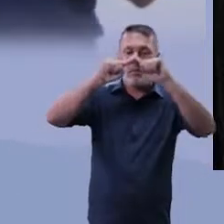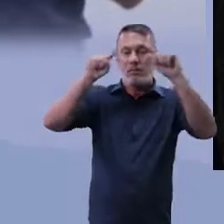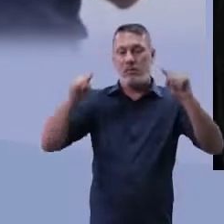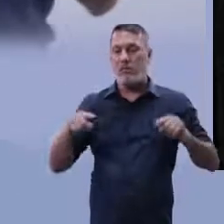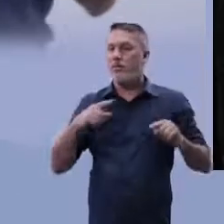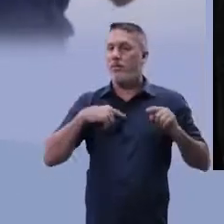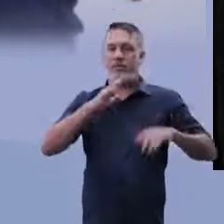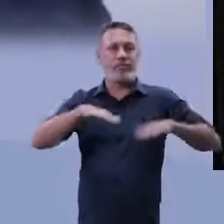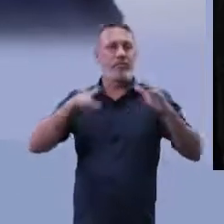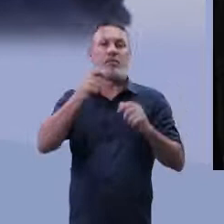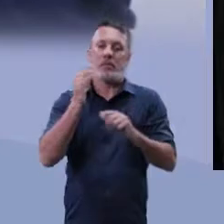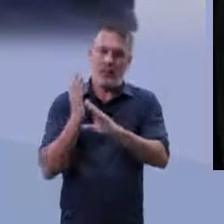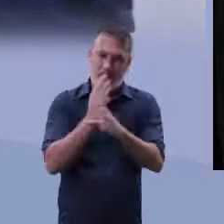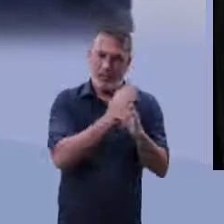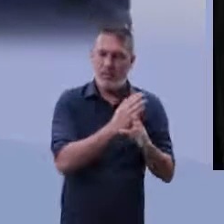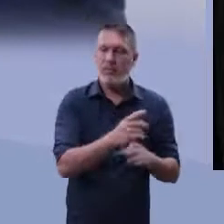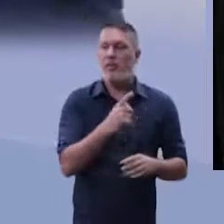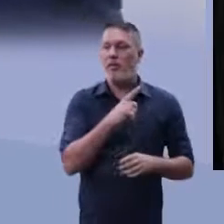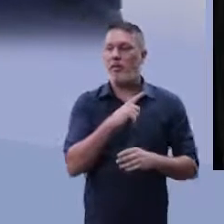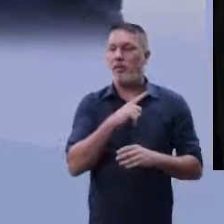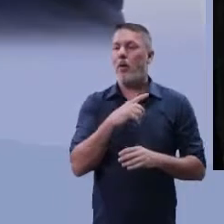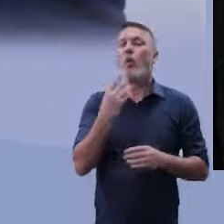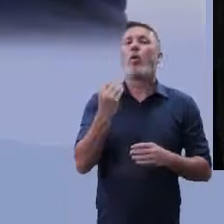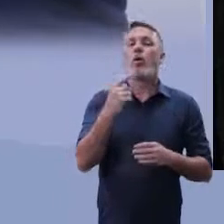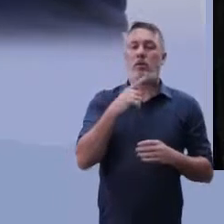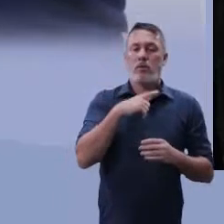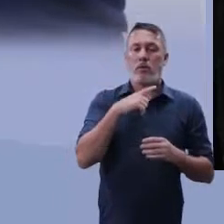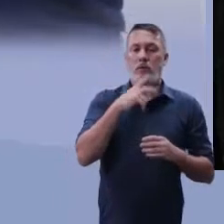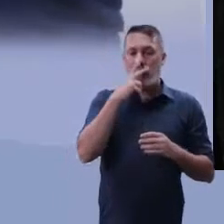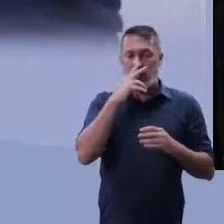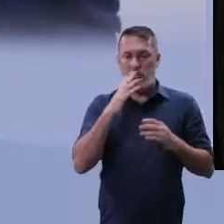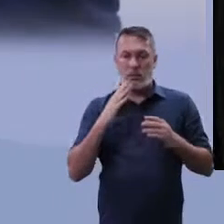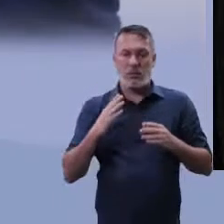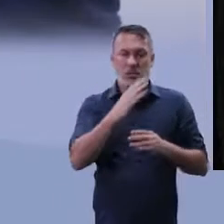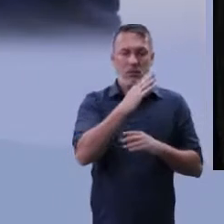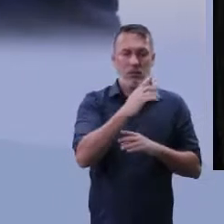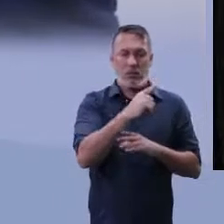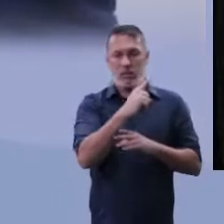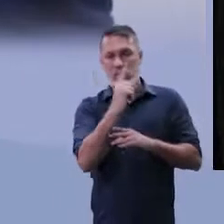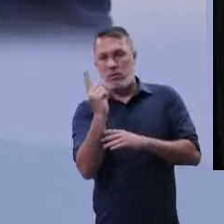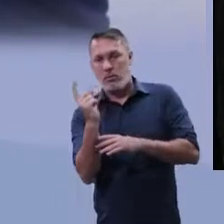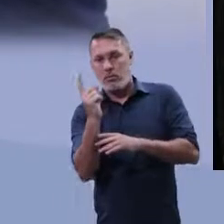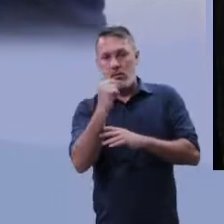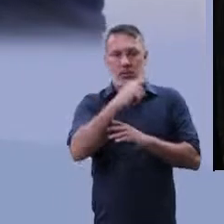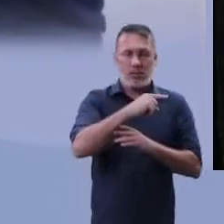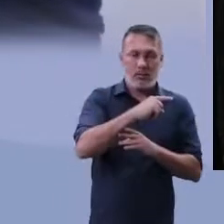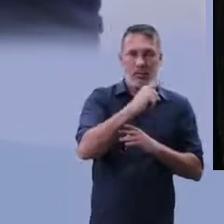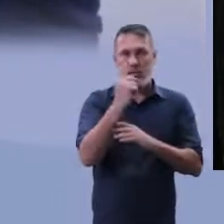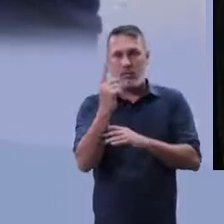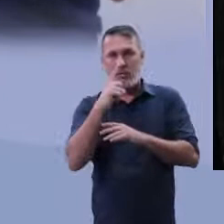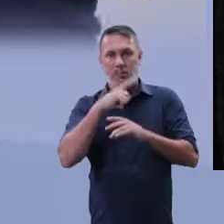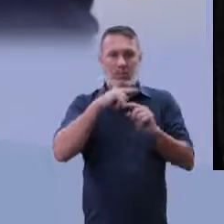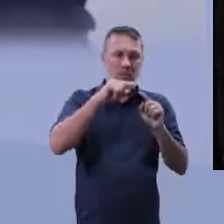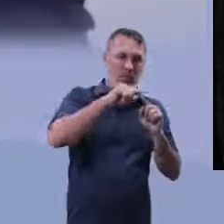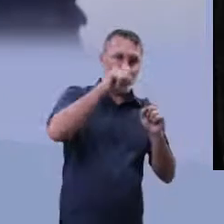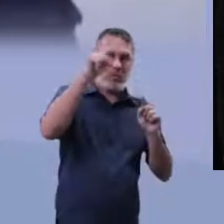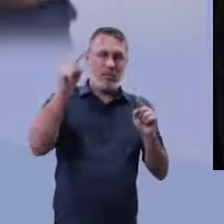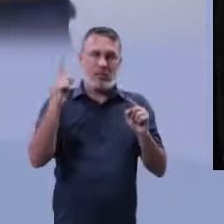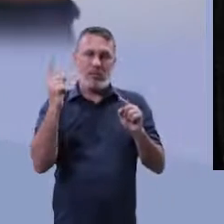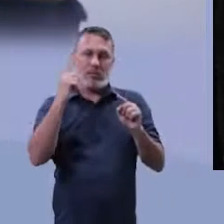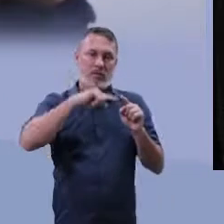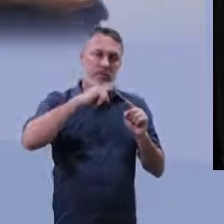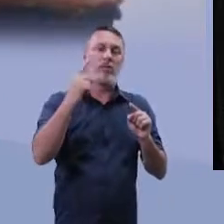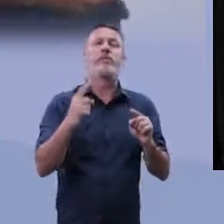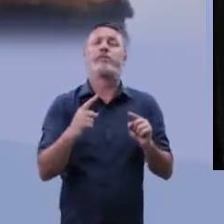tem uma inclinação baixa, média ou alta. Tem que dominar tudo isso aí